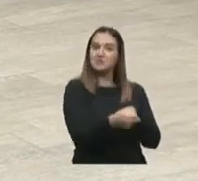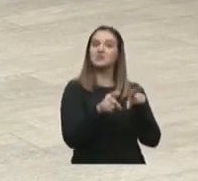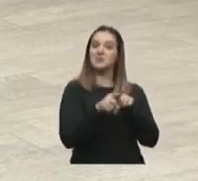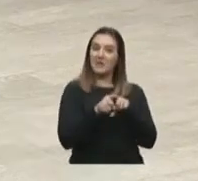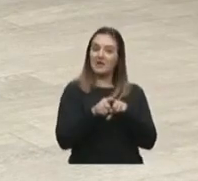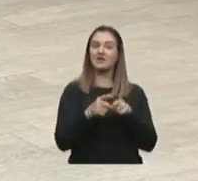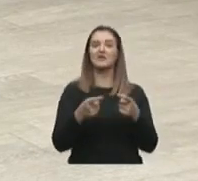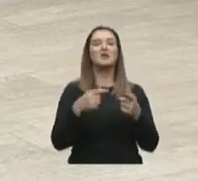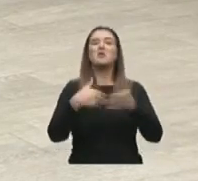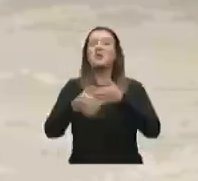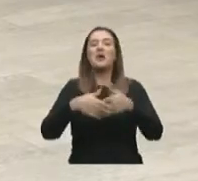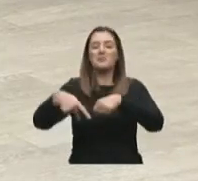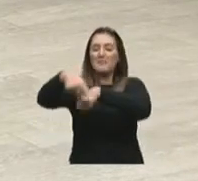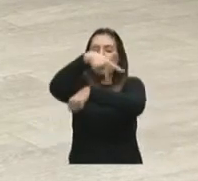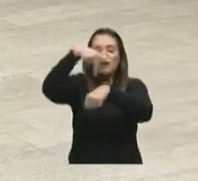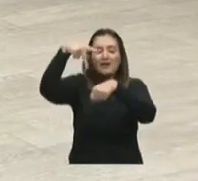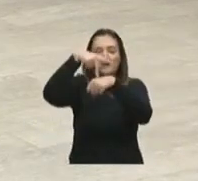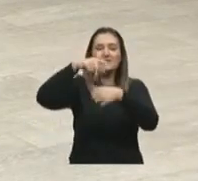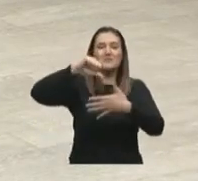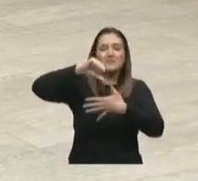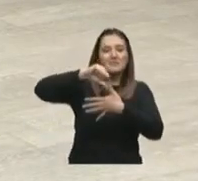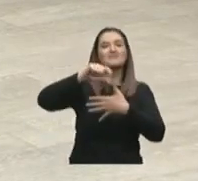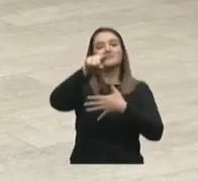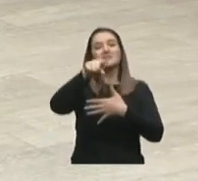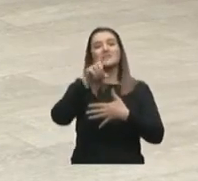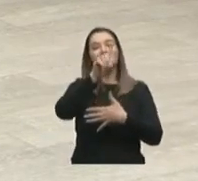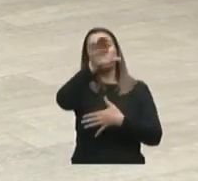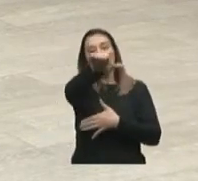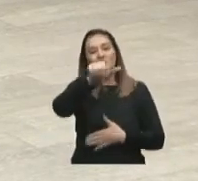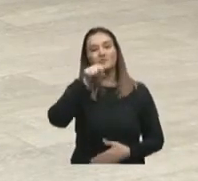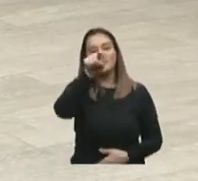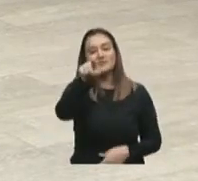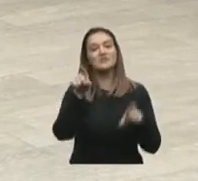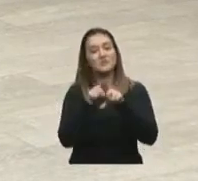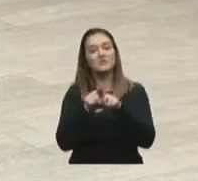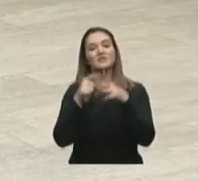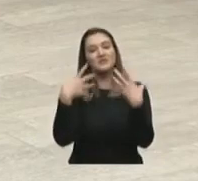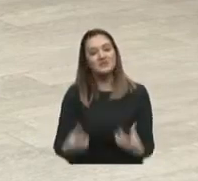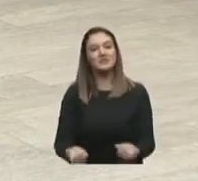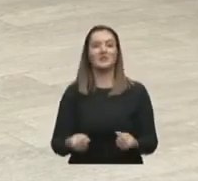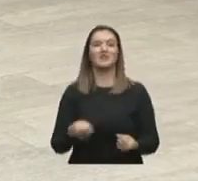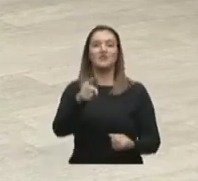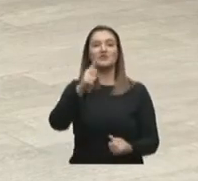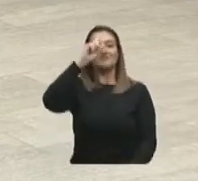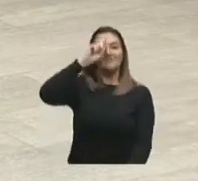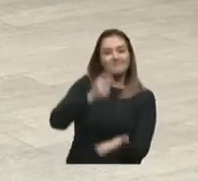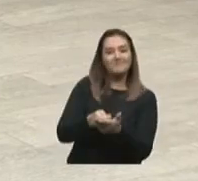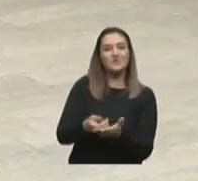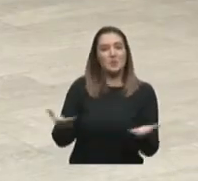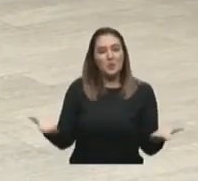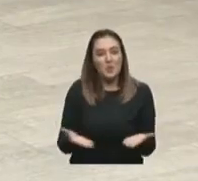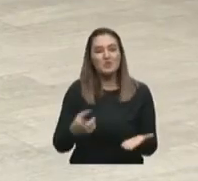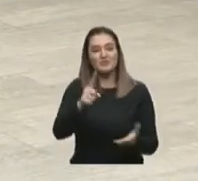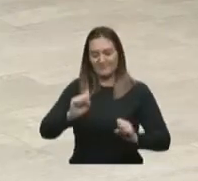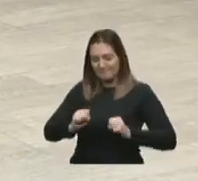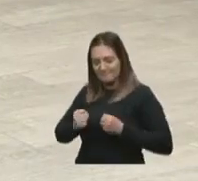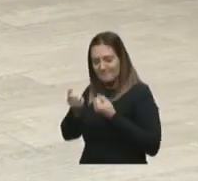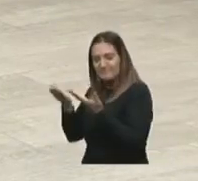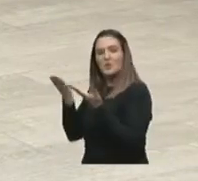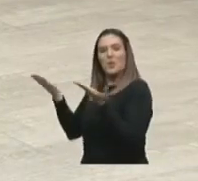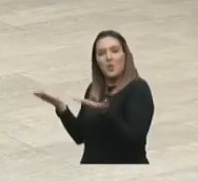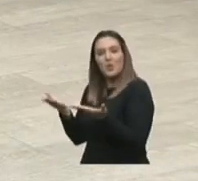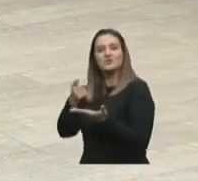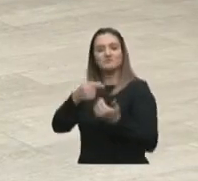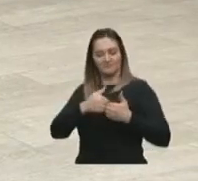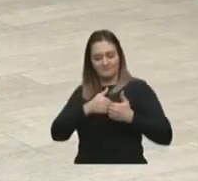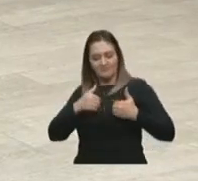Brasil, que está no Peru, que está em qualquer lugar da América do Sul, Deus está chamando você para você também fazer uma decisão, para você também fazer uma entrega, para você hoje